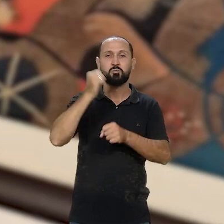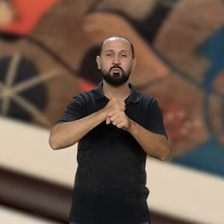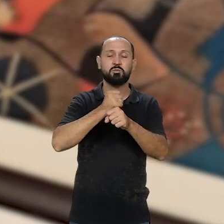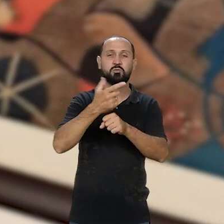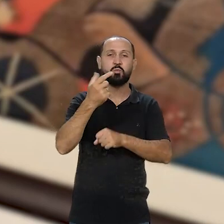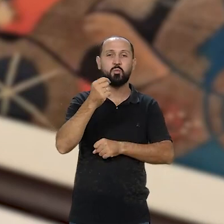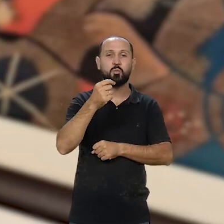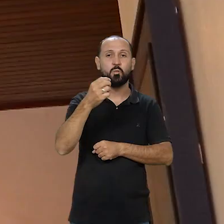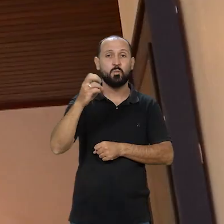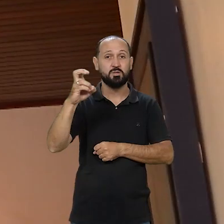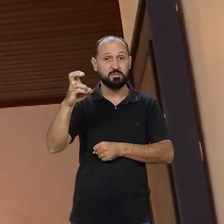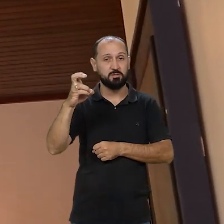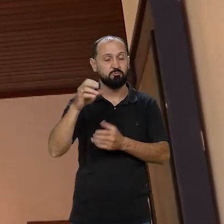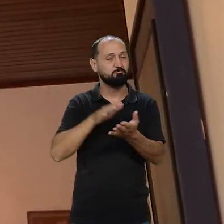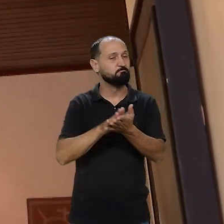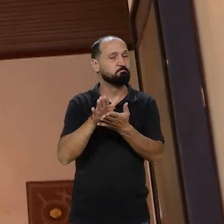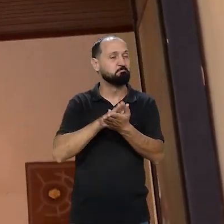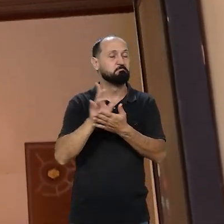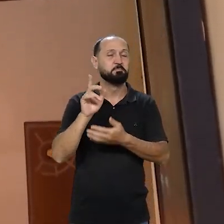em 2005.